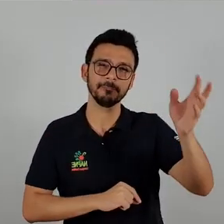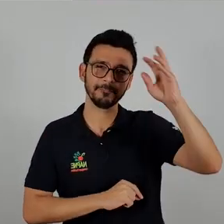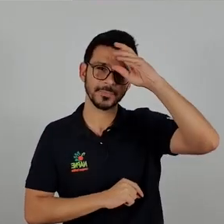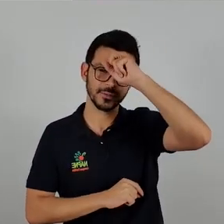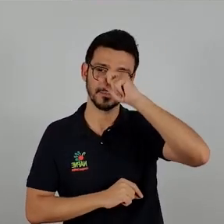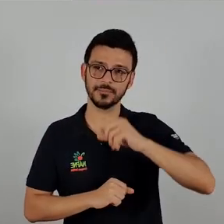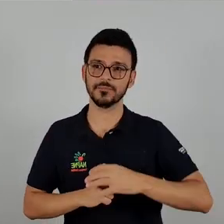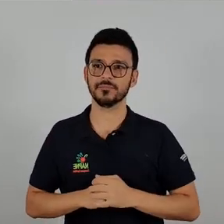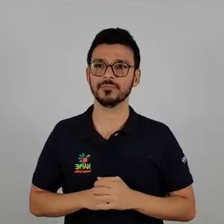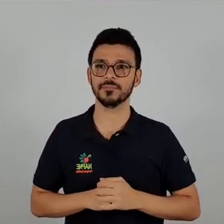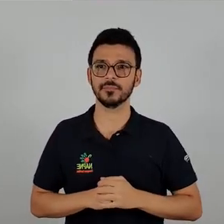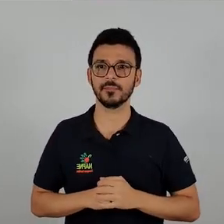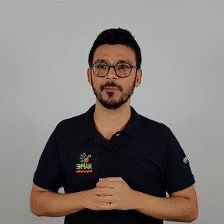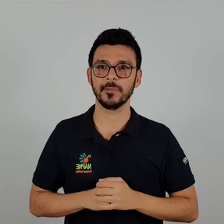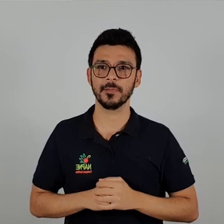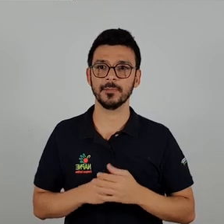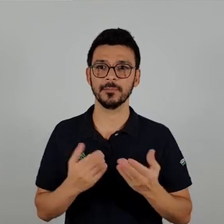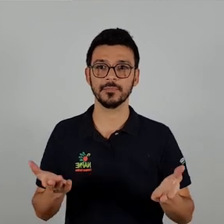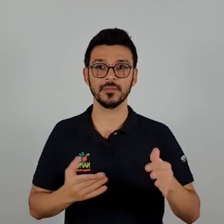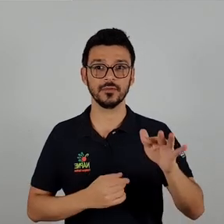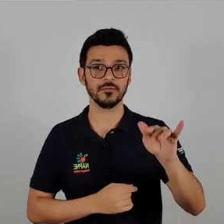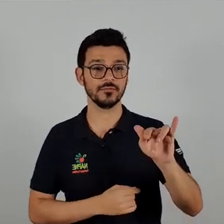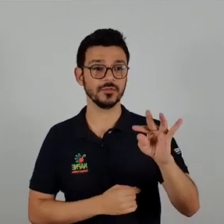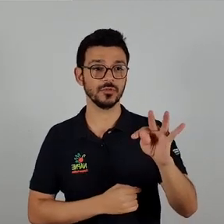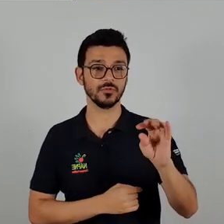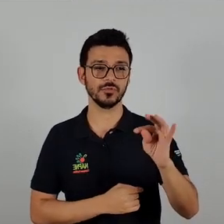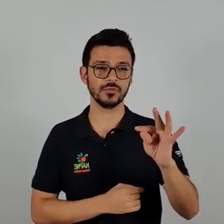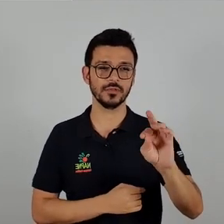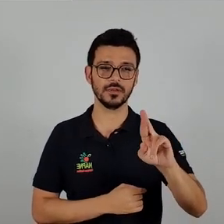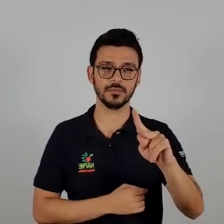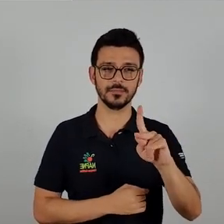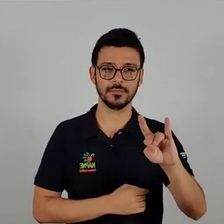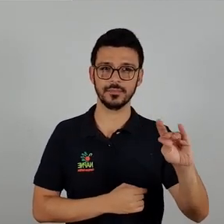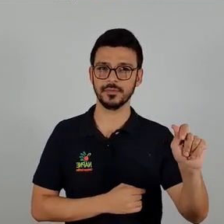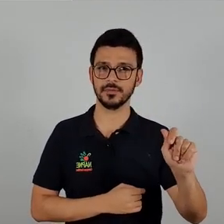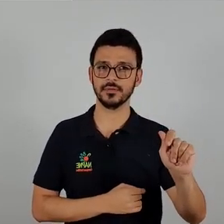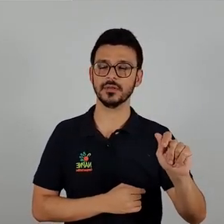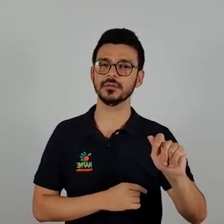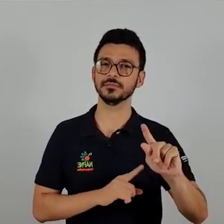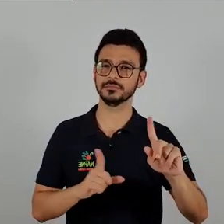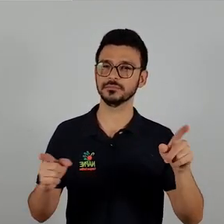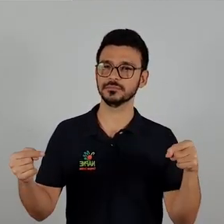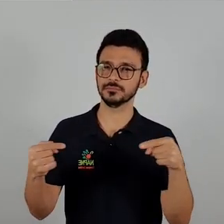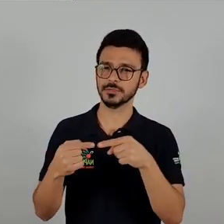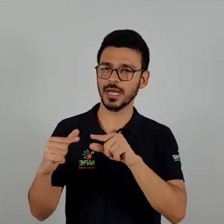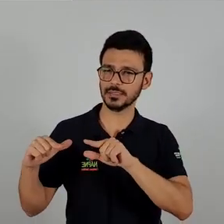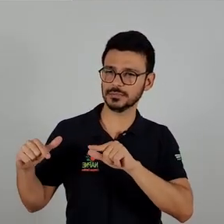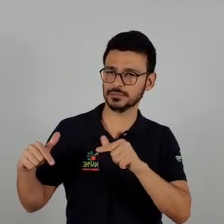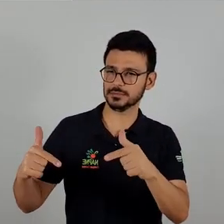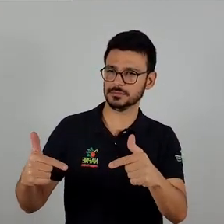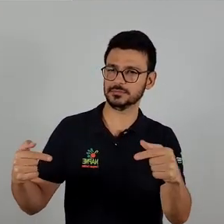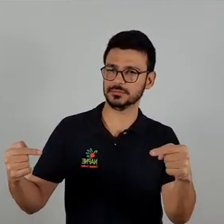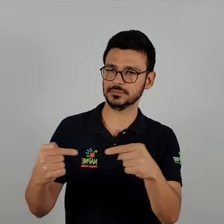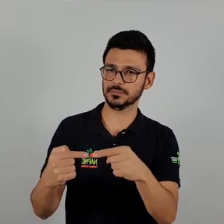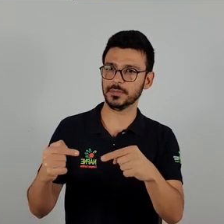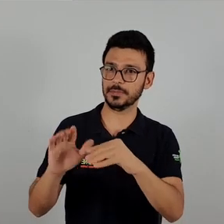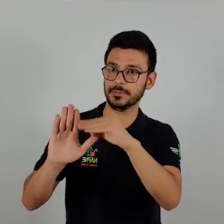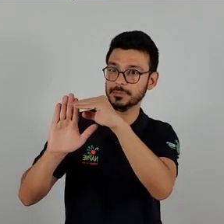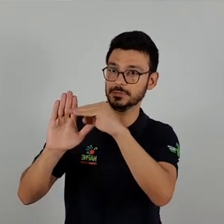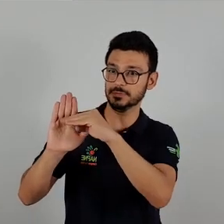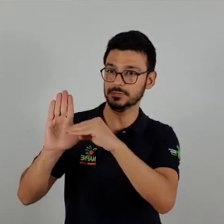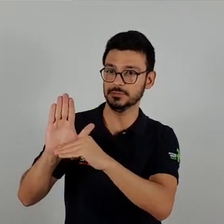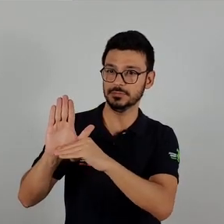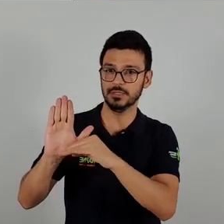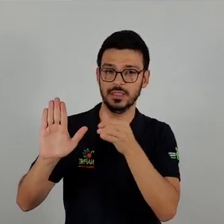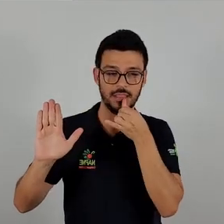eficácia física e molecular nos órgãos, ação fisiológica no órgão e também um